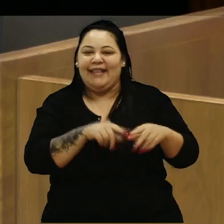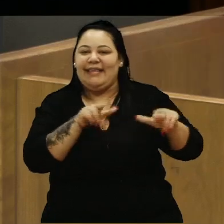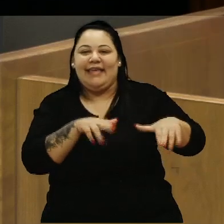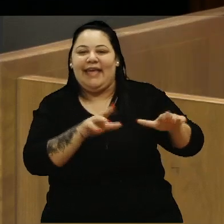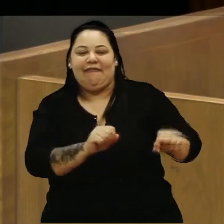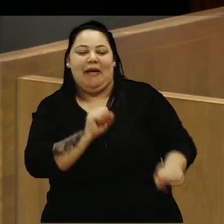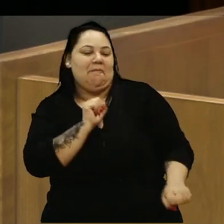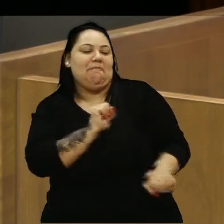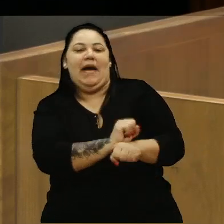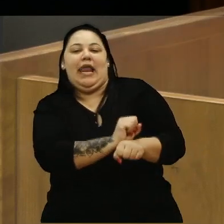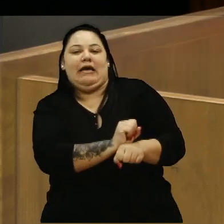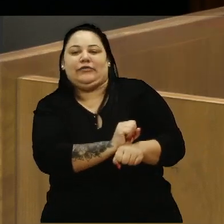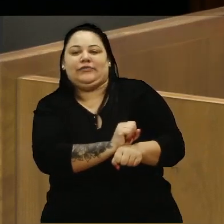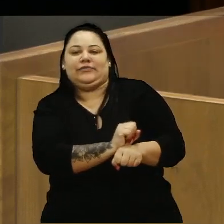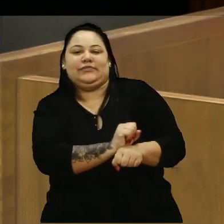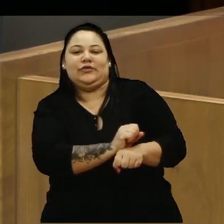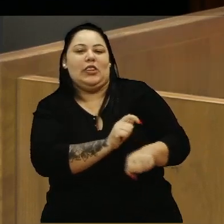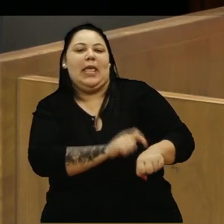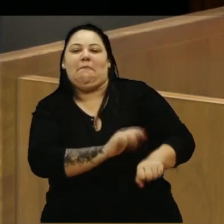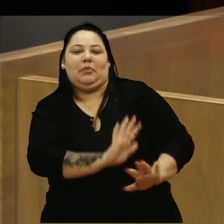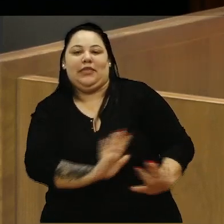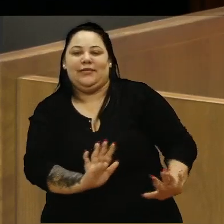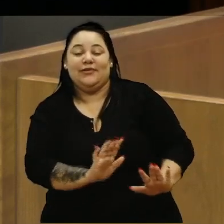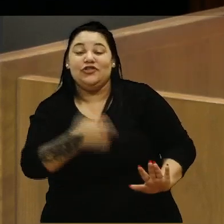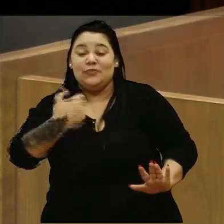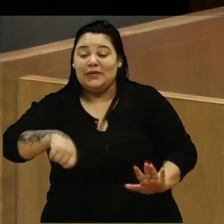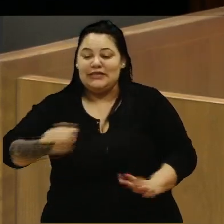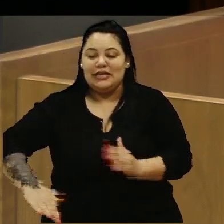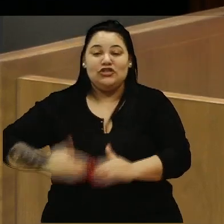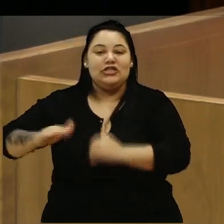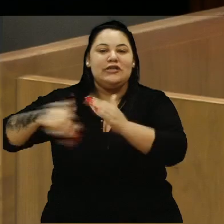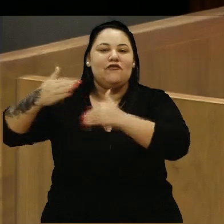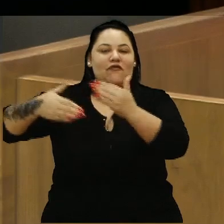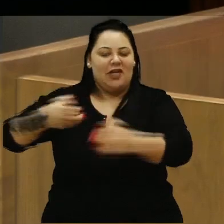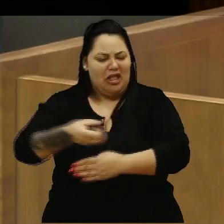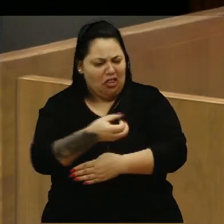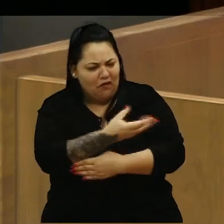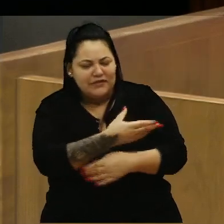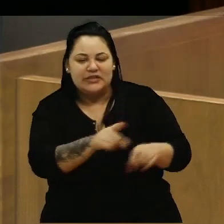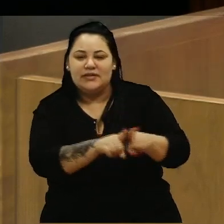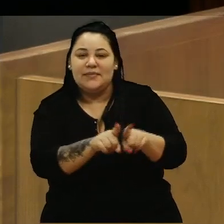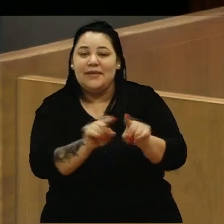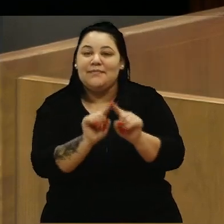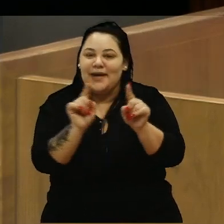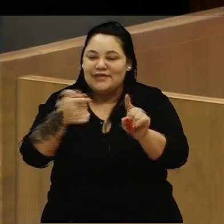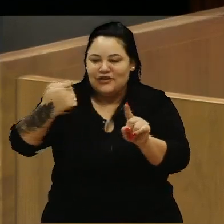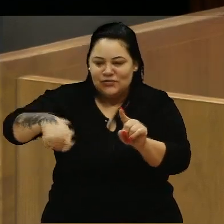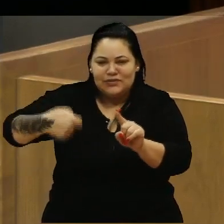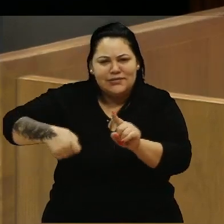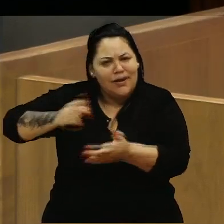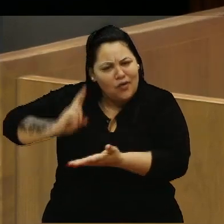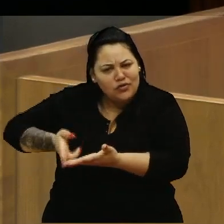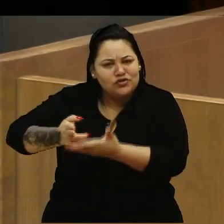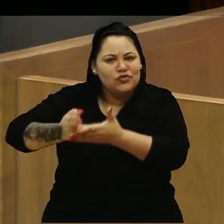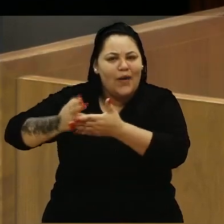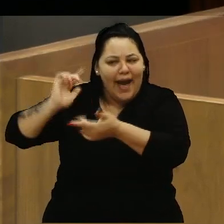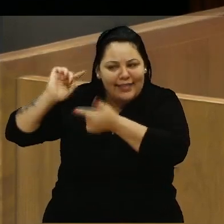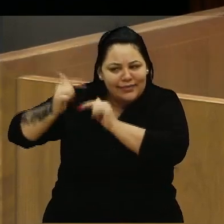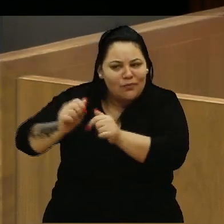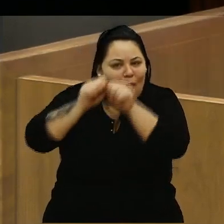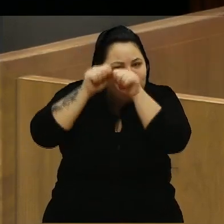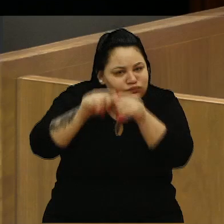gente precisa se modernizar, mas a gente precisa também que as nossas raízes sejam